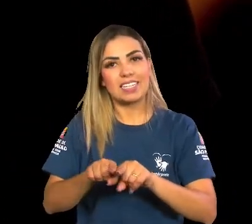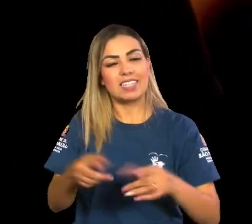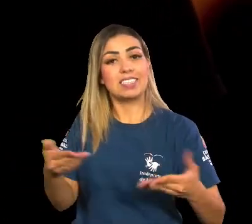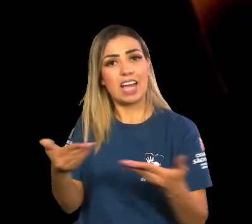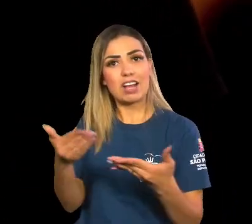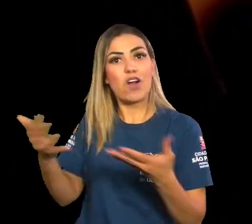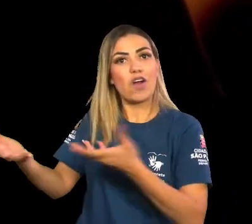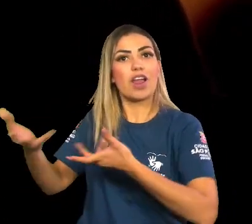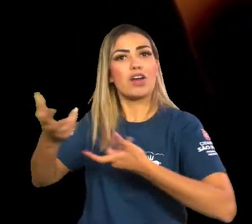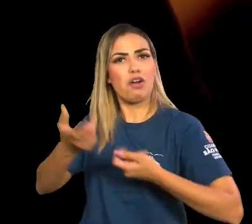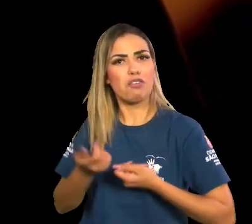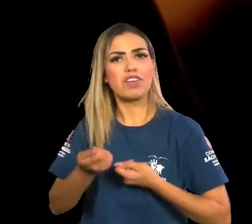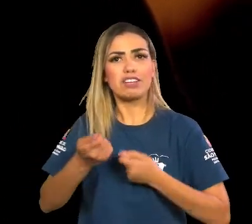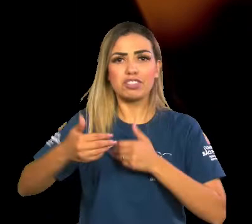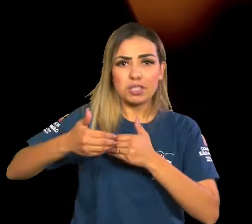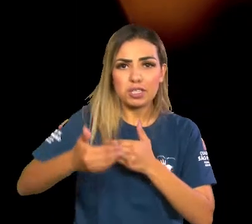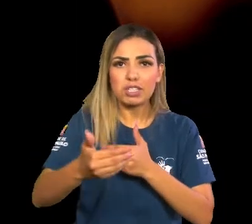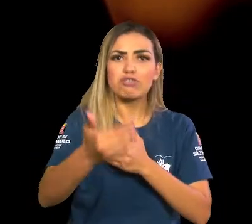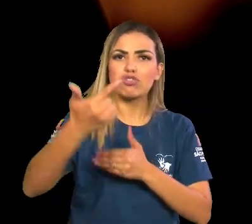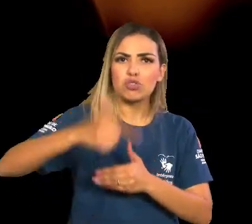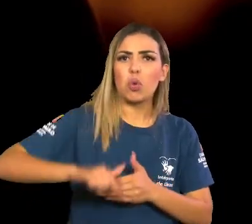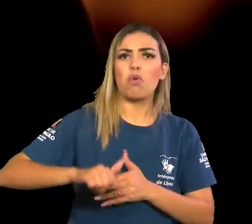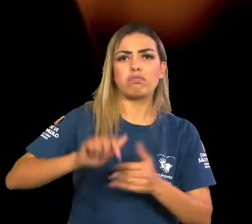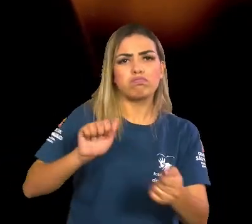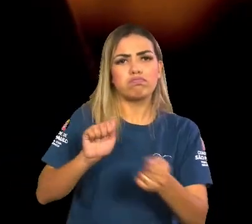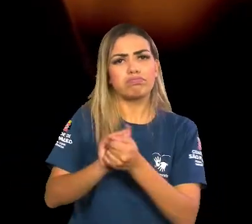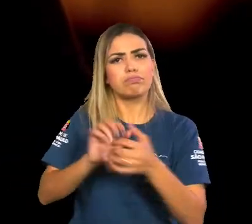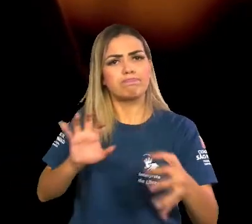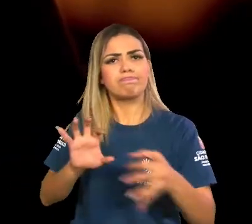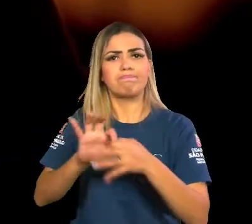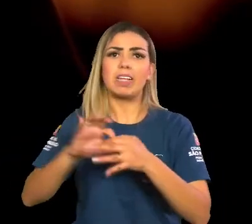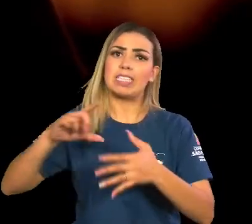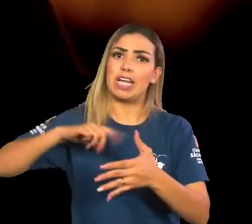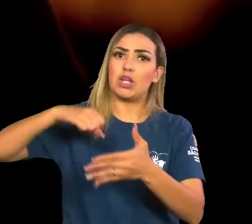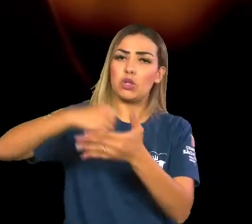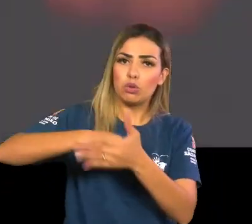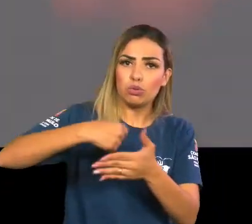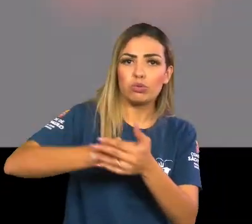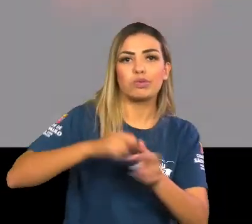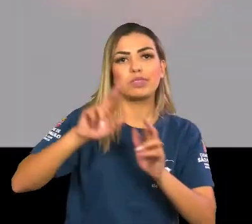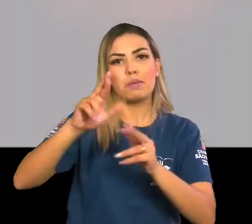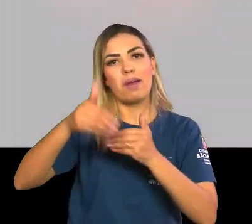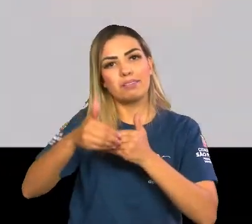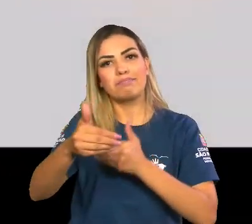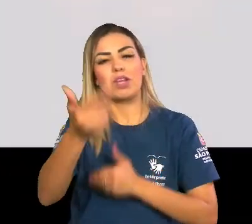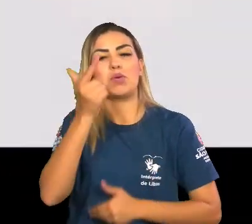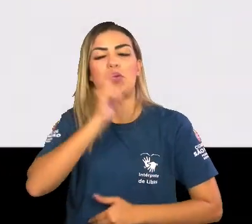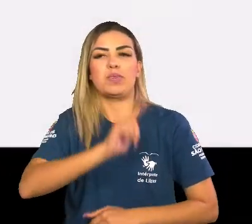ano de muita luta e realizações. Vem com a gente!